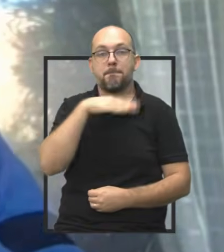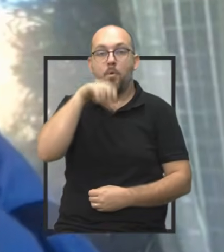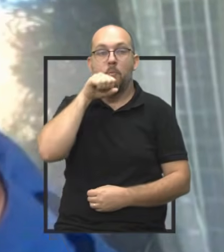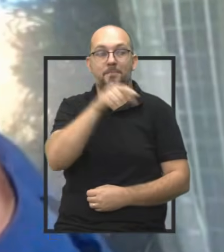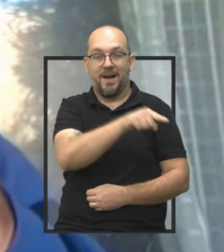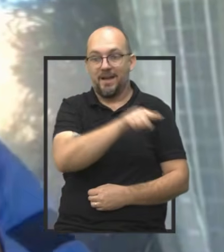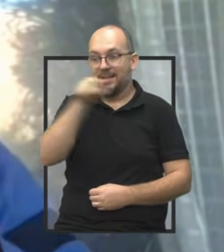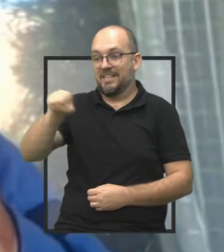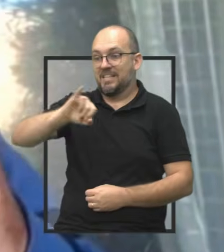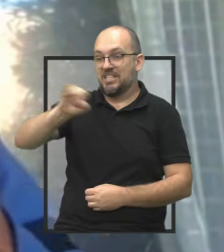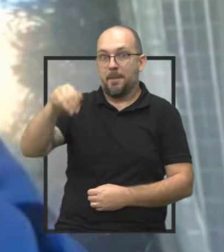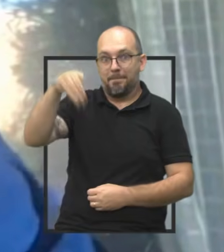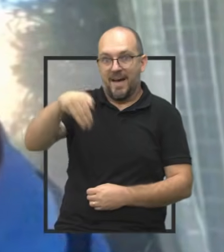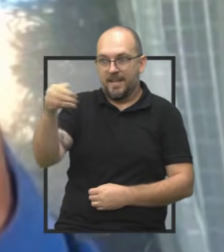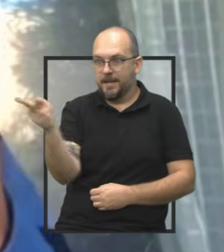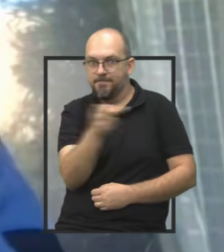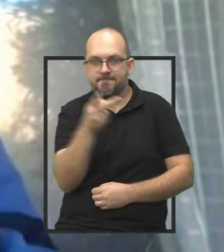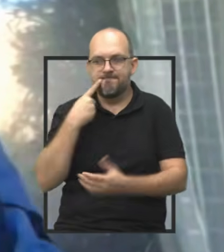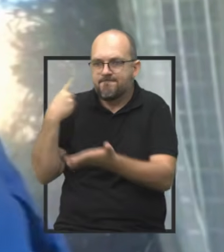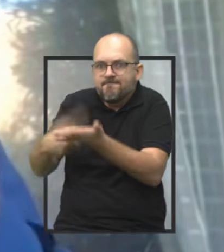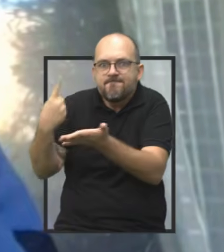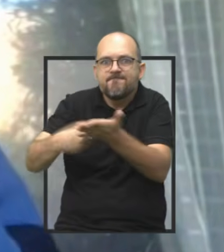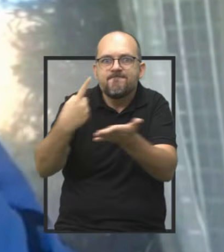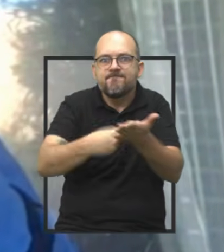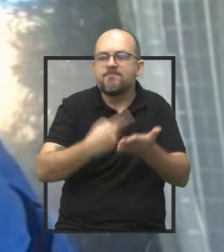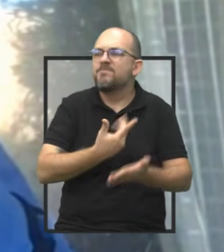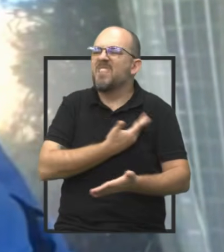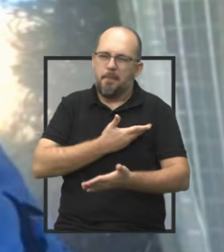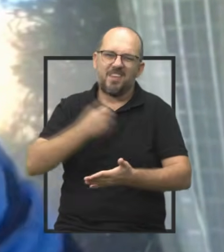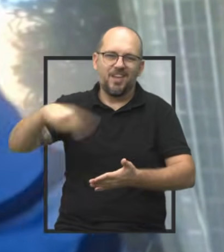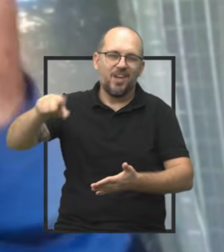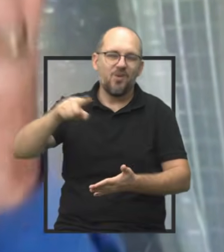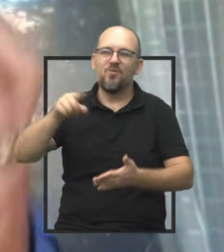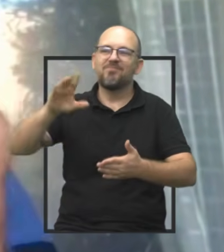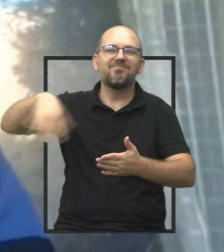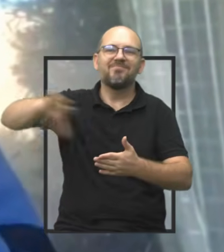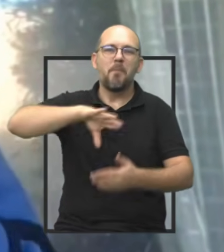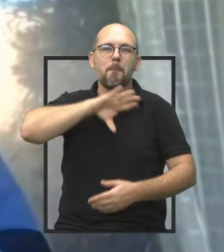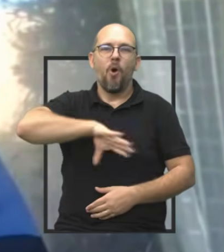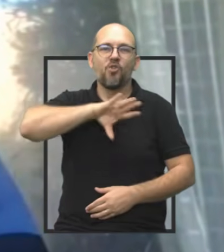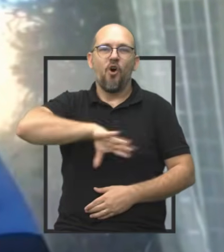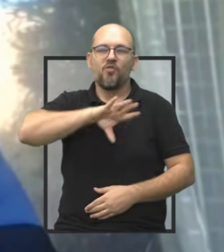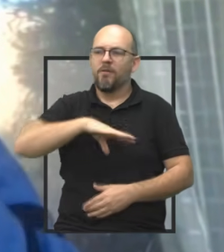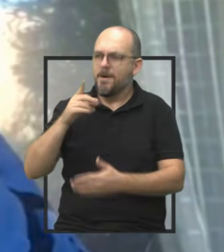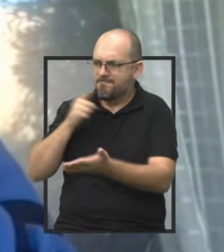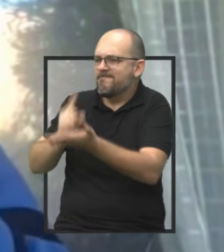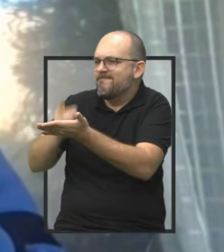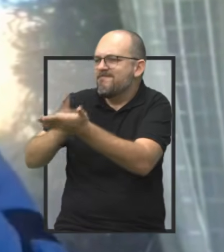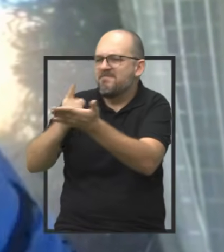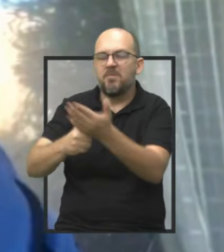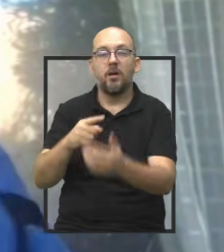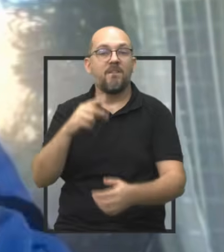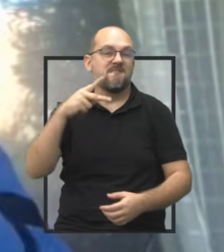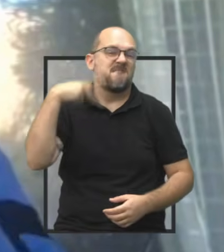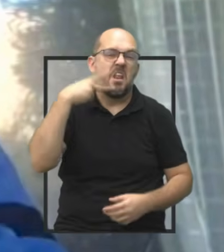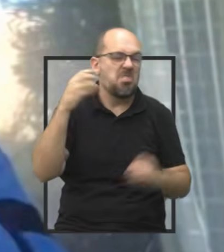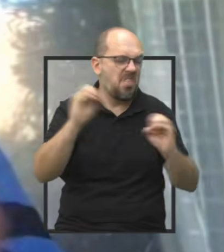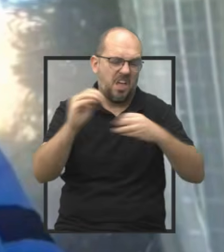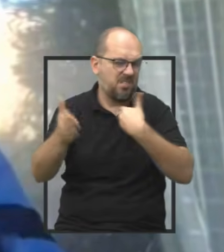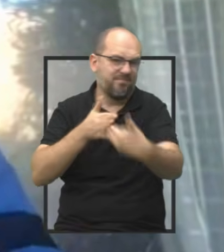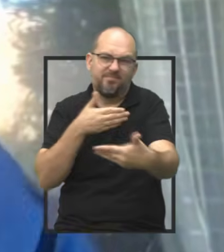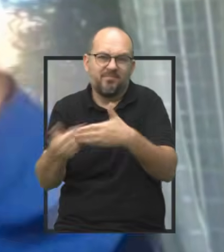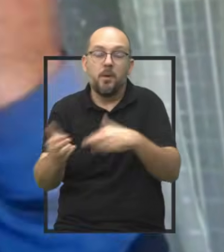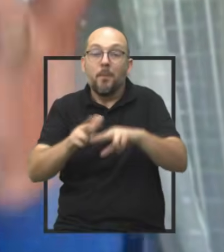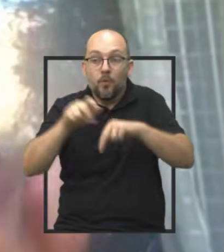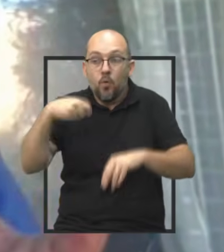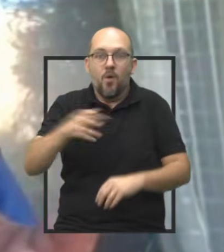pai, o Zé Maria juntava esses homens antigos de Potunduva e que sem cargo de